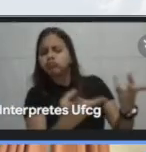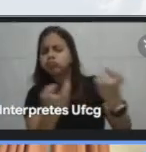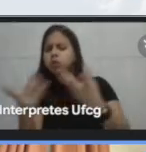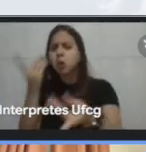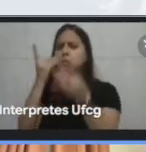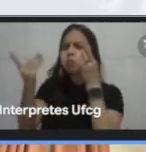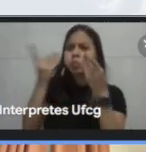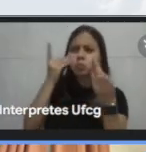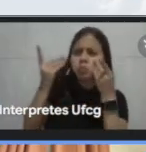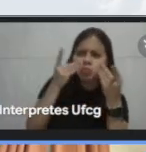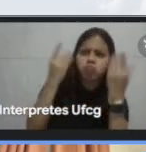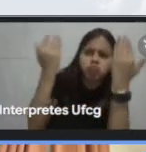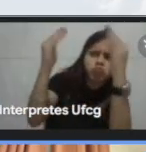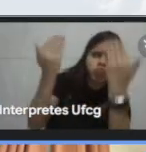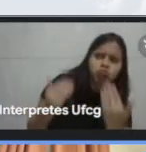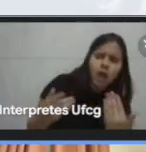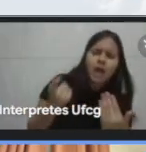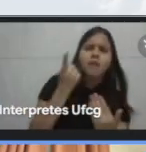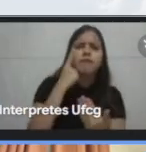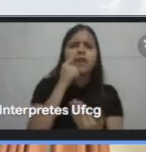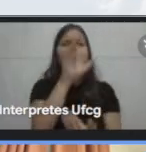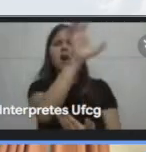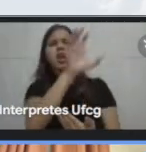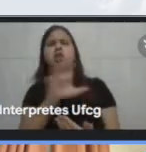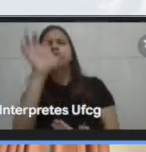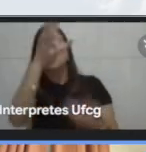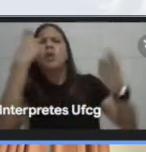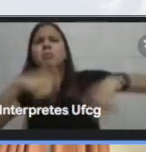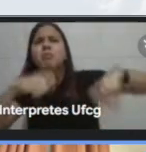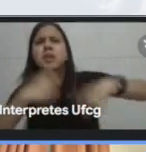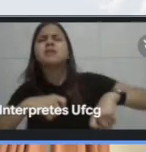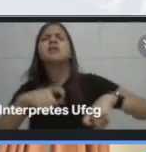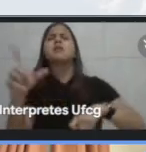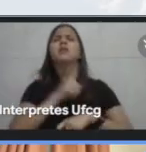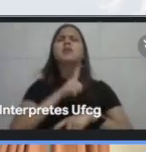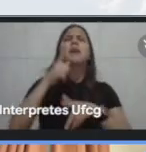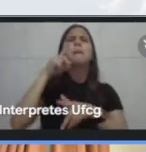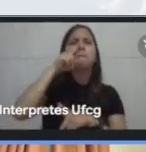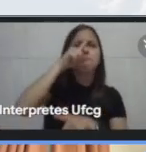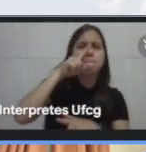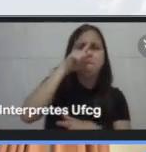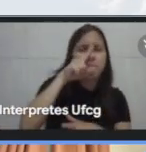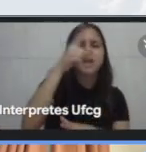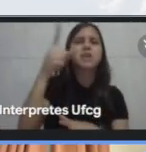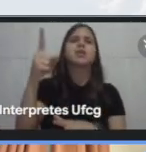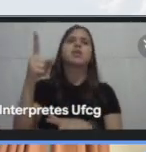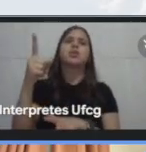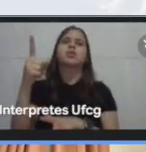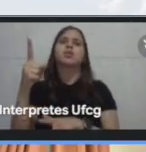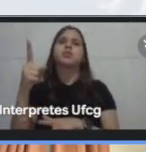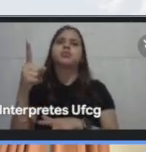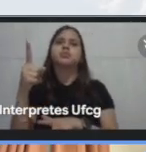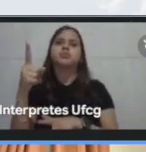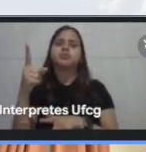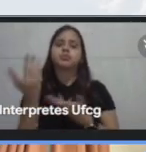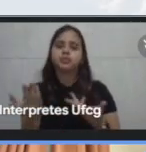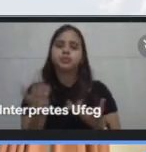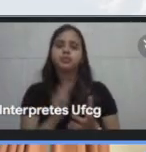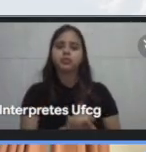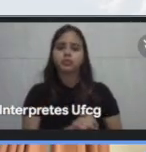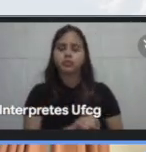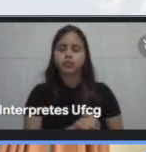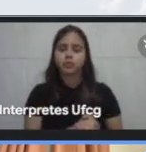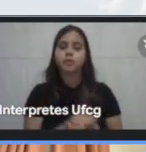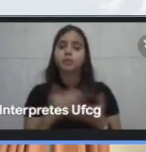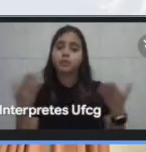e ver algumas regiões mais prioritárias e mais sensíveis e vulneráveis a esses eventos. Então, nesse contexto,